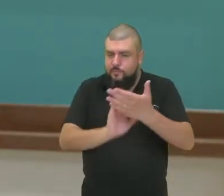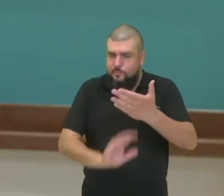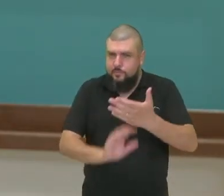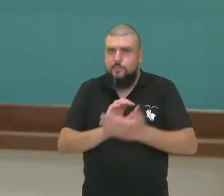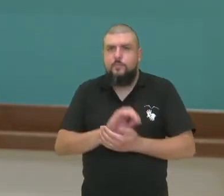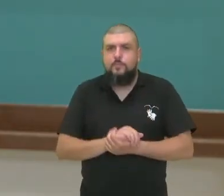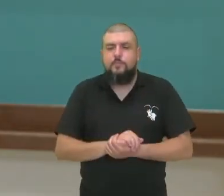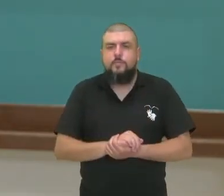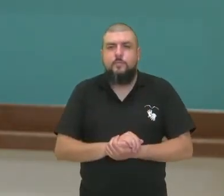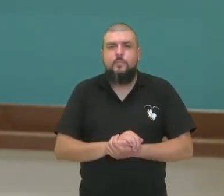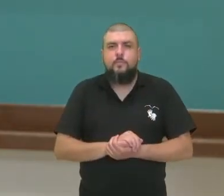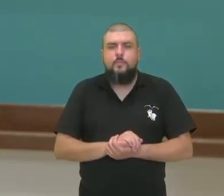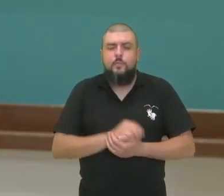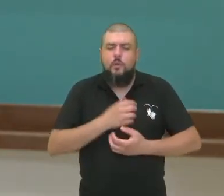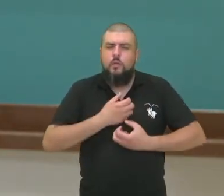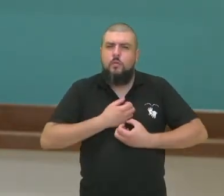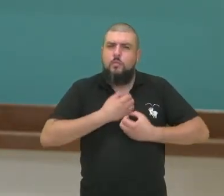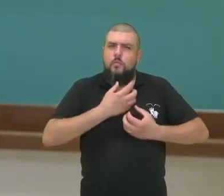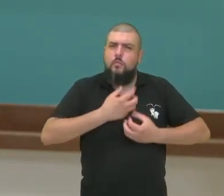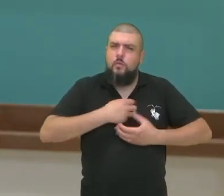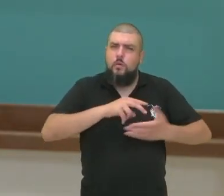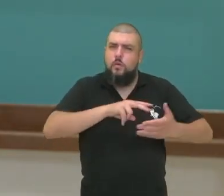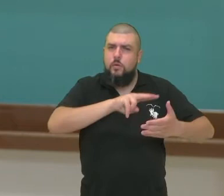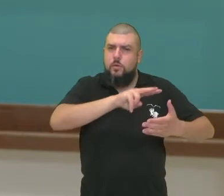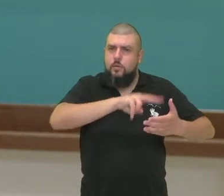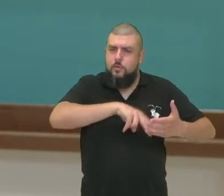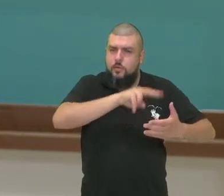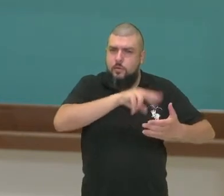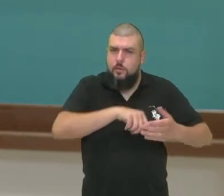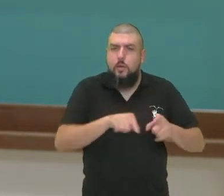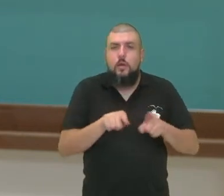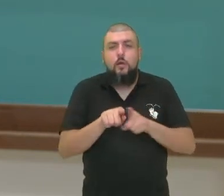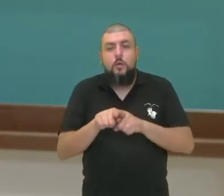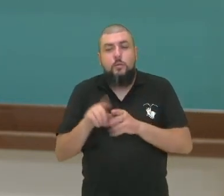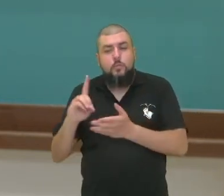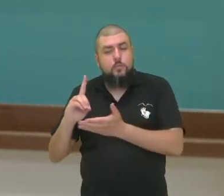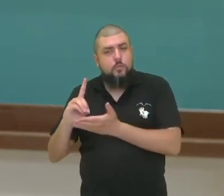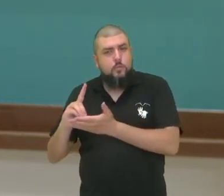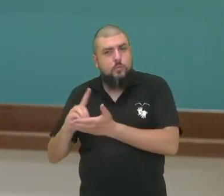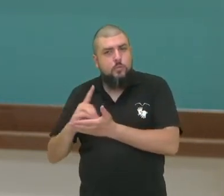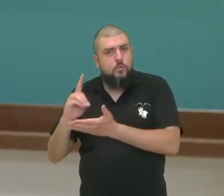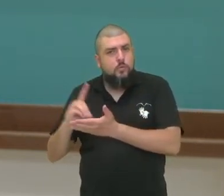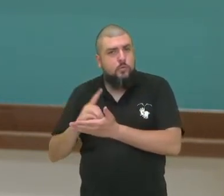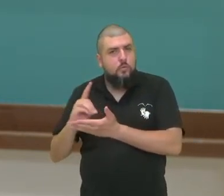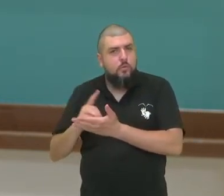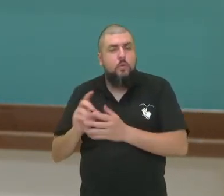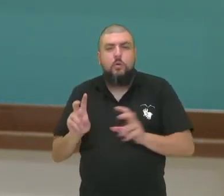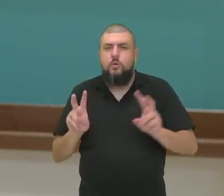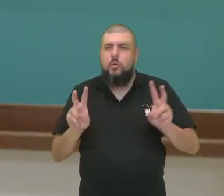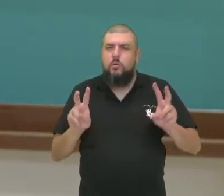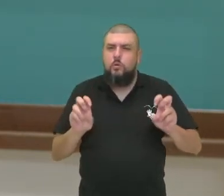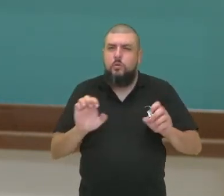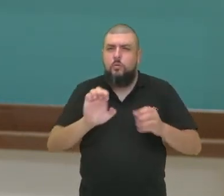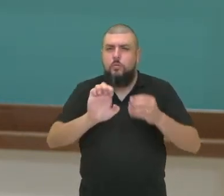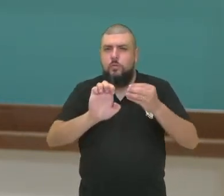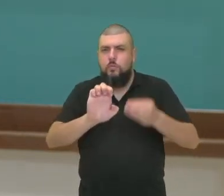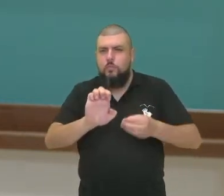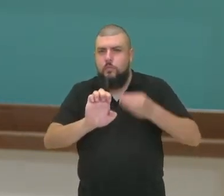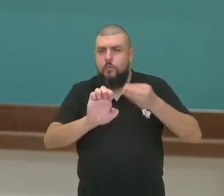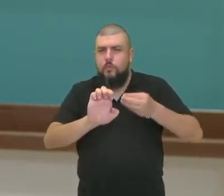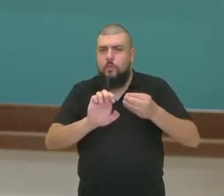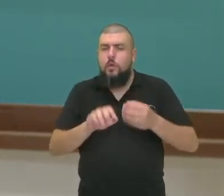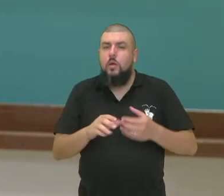Então, lemos o poema, lemos também essa definição de dicionário de empirismo e agora eu quero que